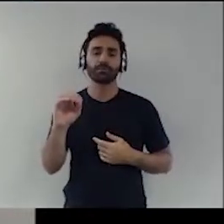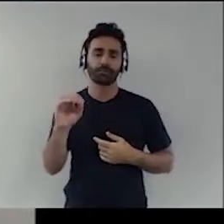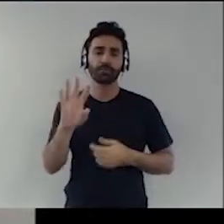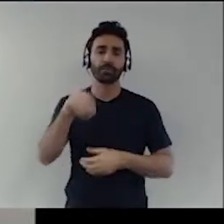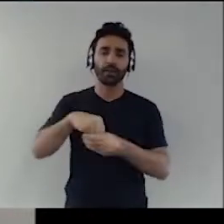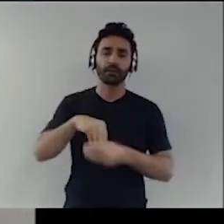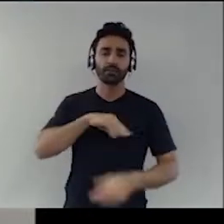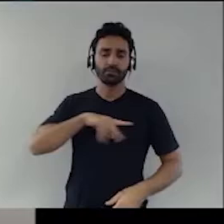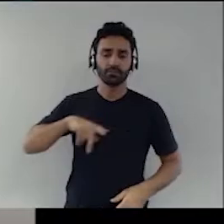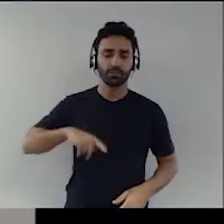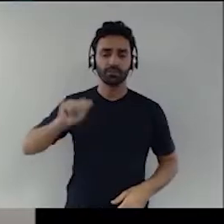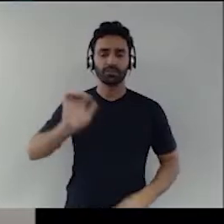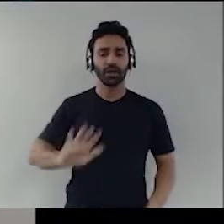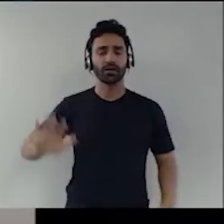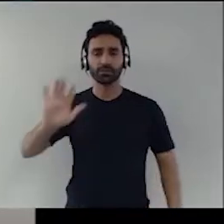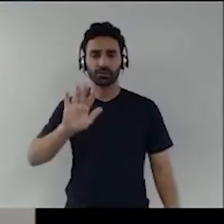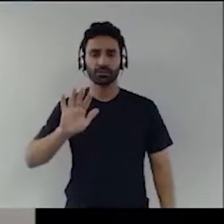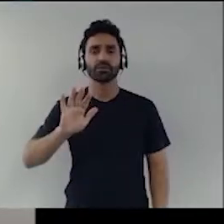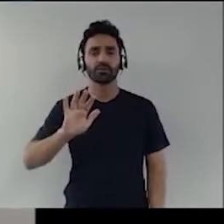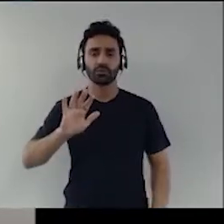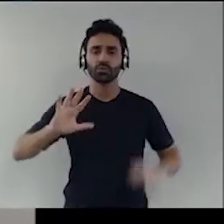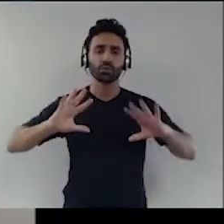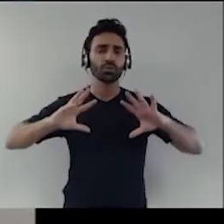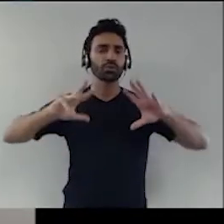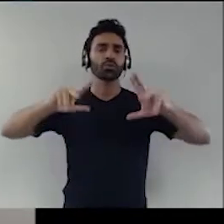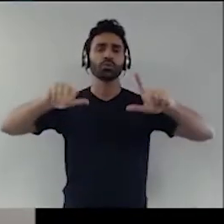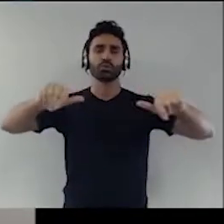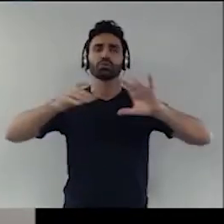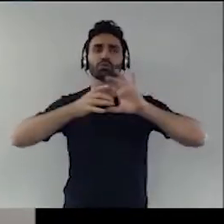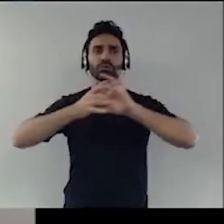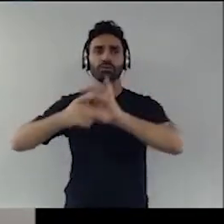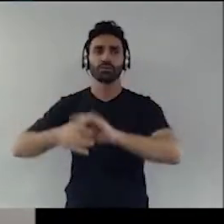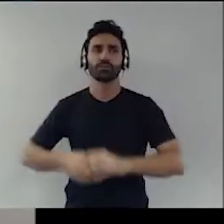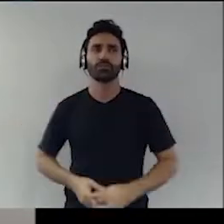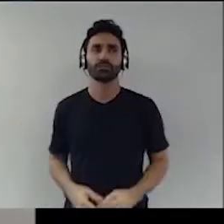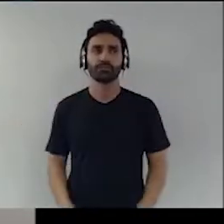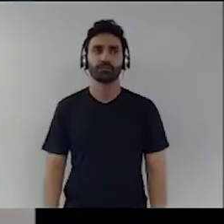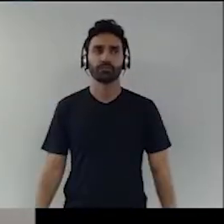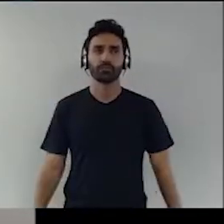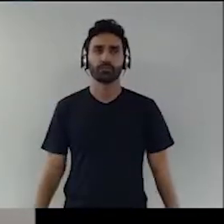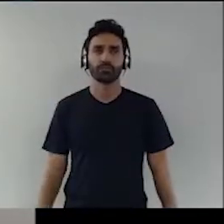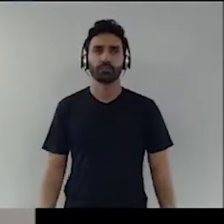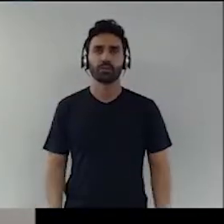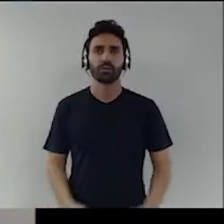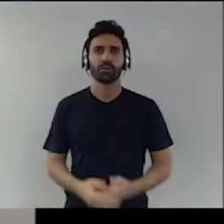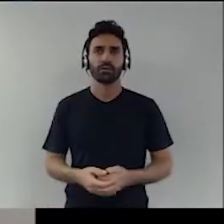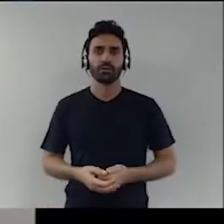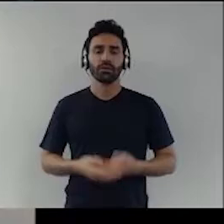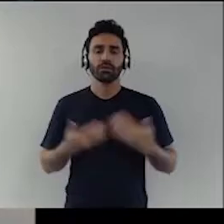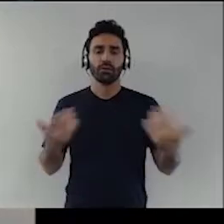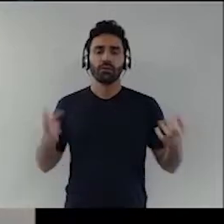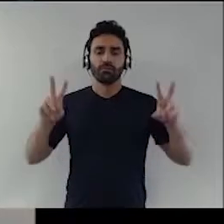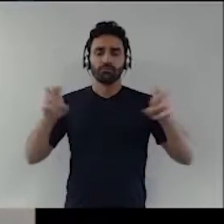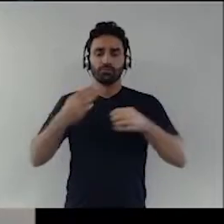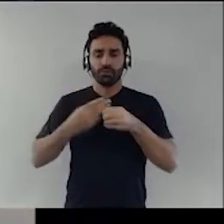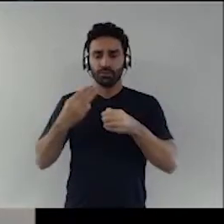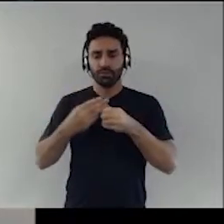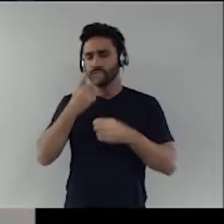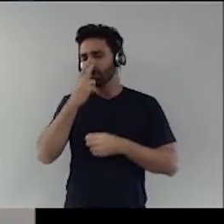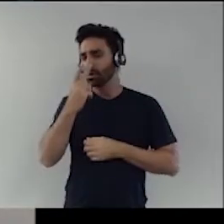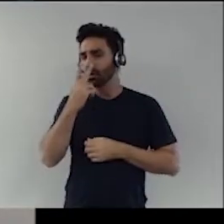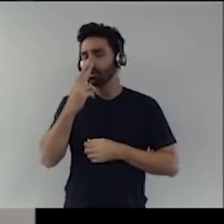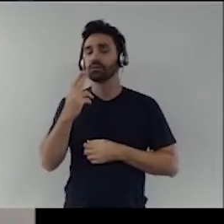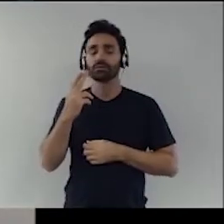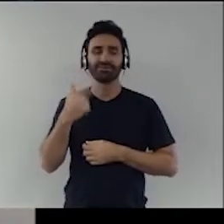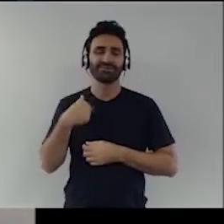do Ministério Público Nacional, em todos os seus ramos. Então, no que tange às questões do município, me parece que uma é